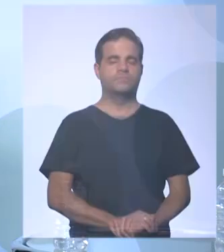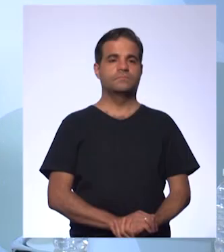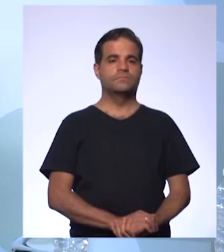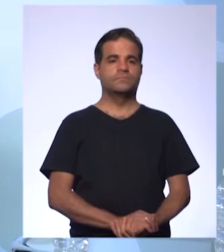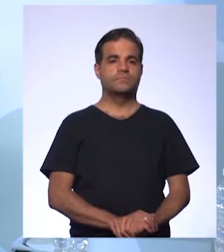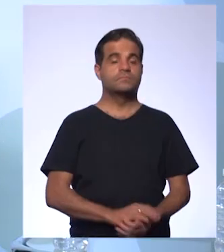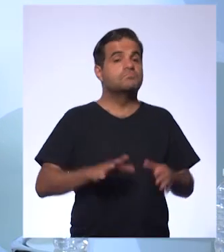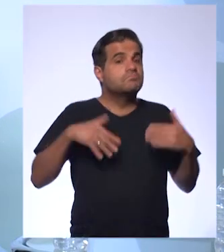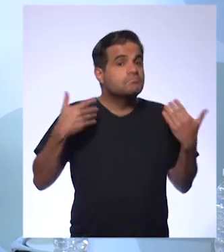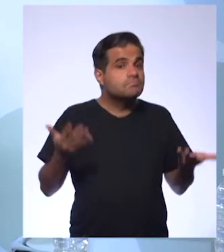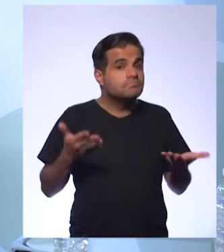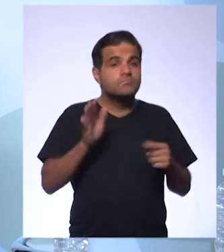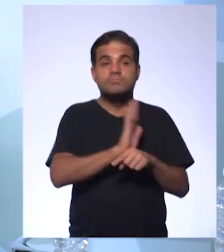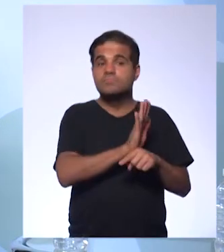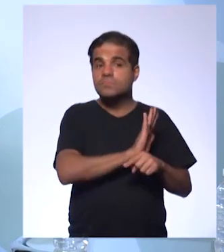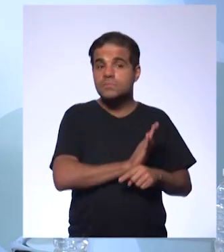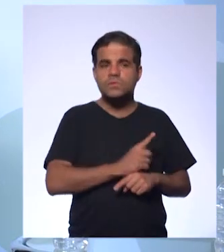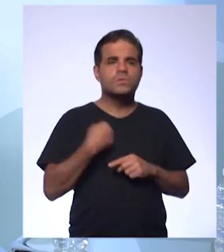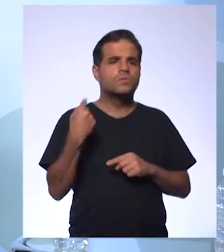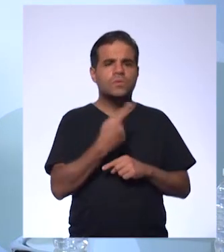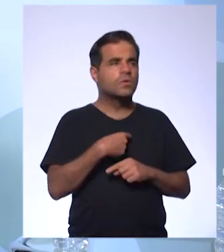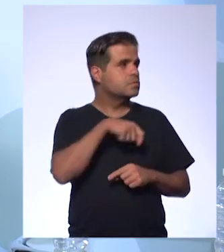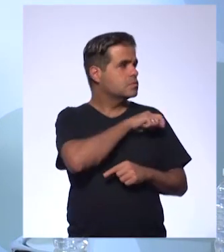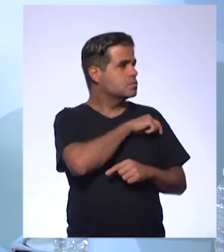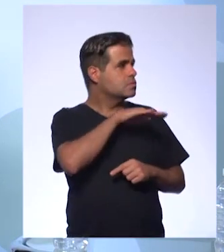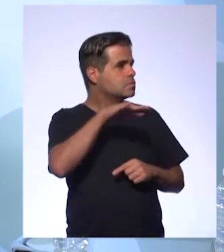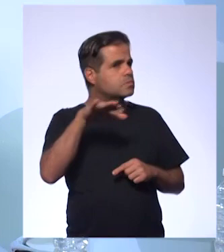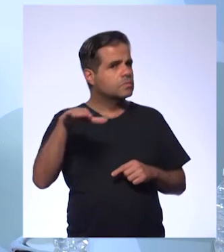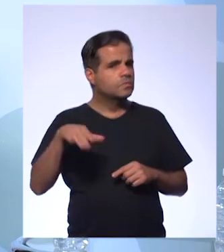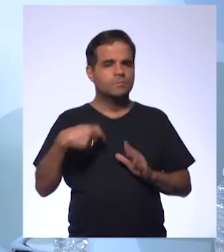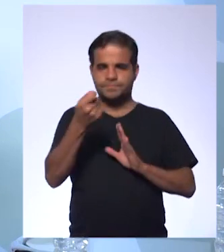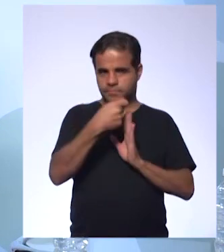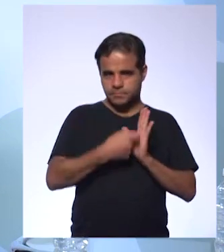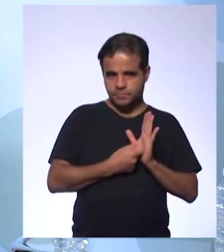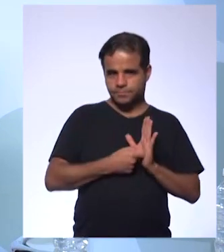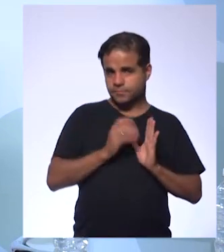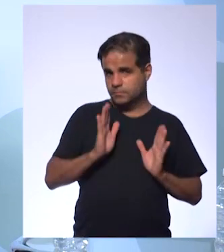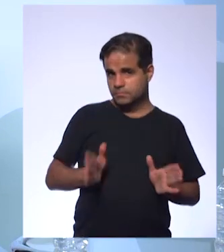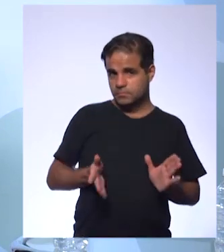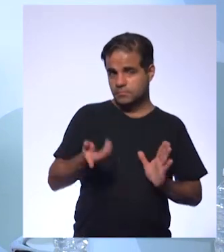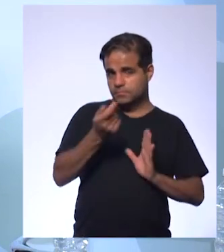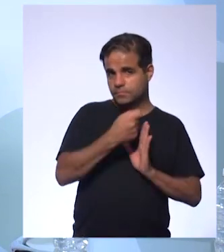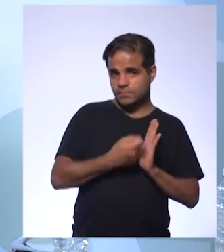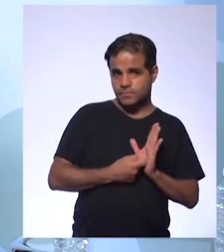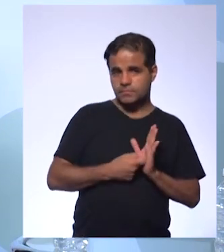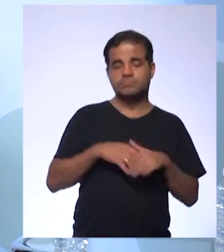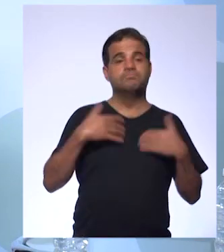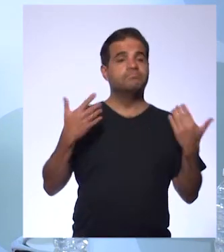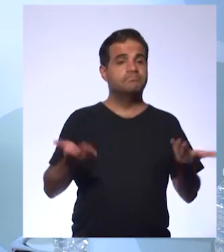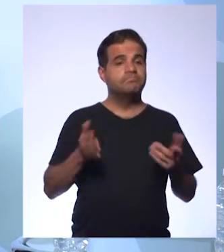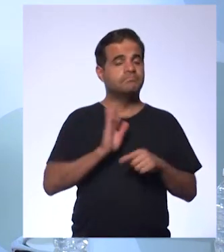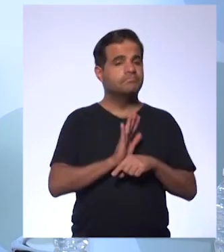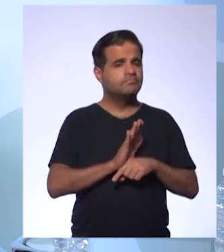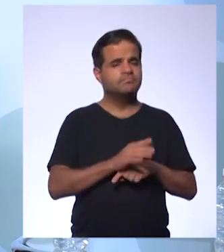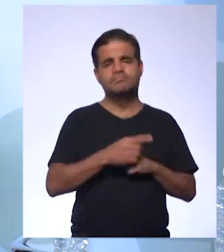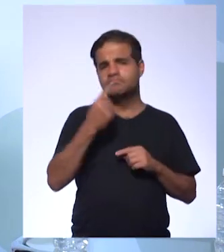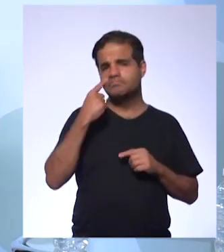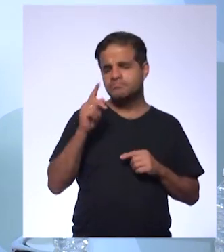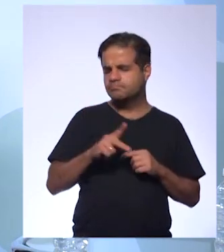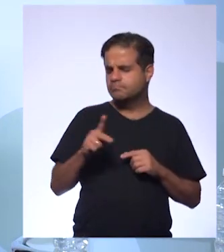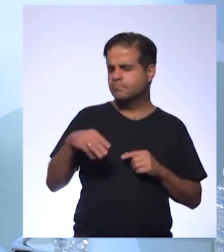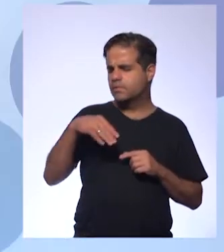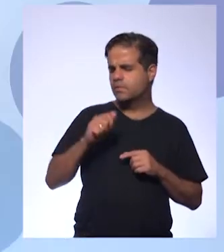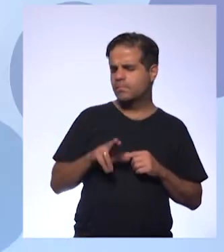E quais filmes aí, né, os nossos alunos, quais resenhas vocês vão escrever sobre quais filmes? Deixa eu ver aqui, professor Mauro.